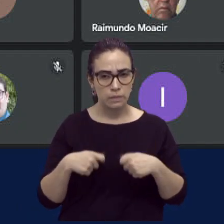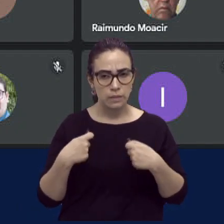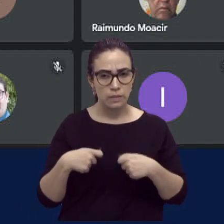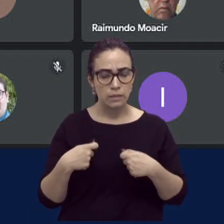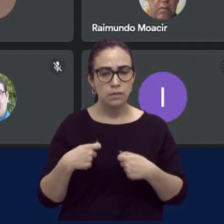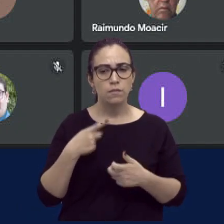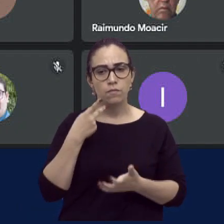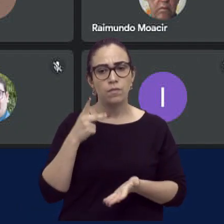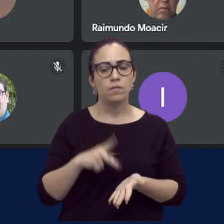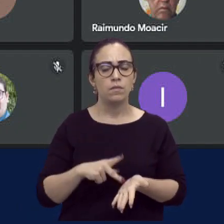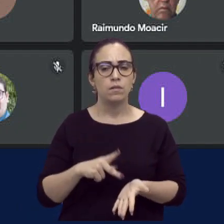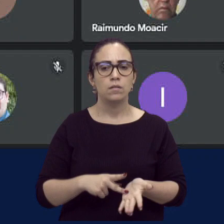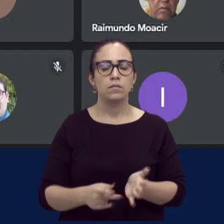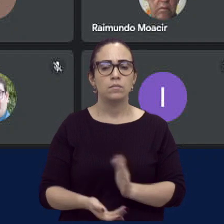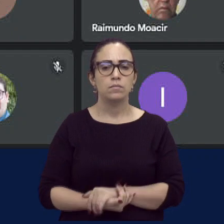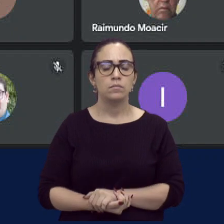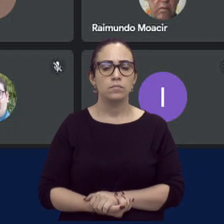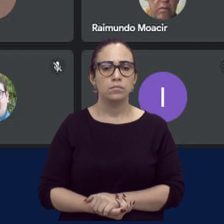muita verdade.